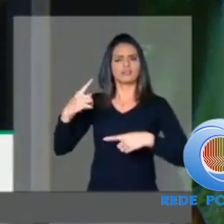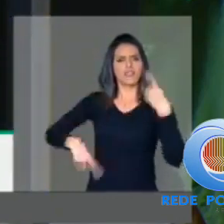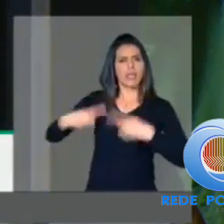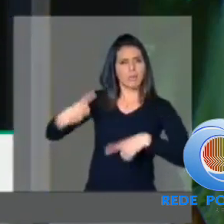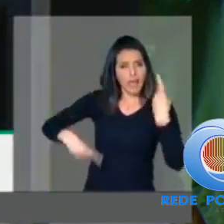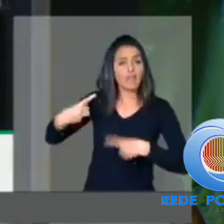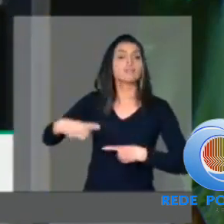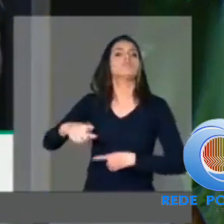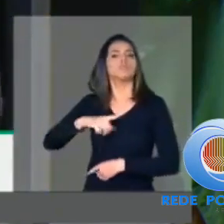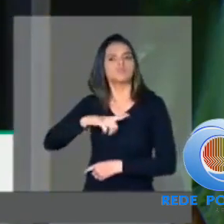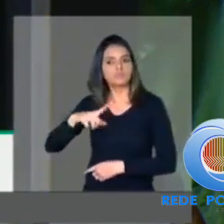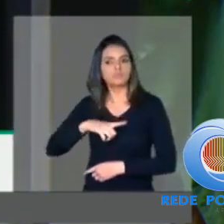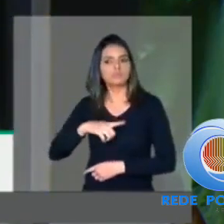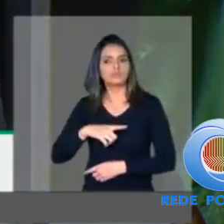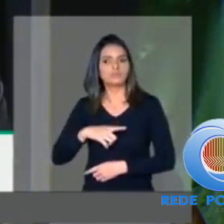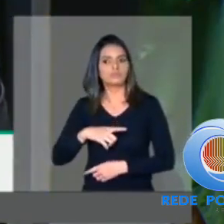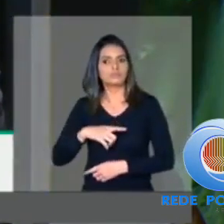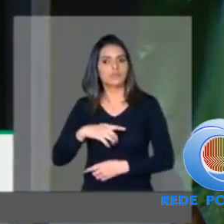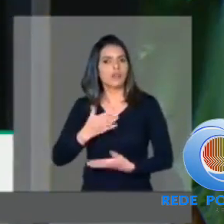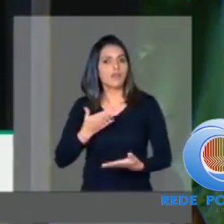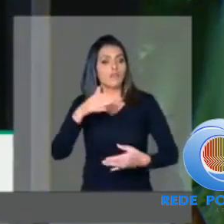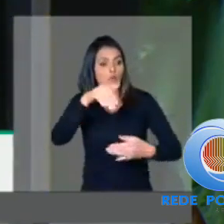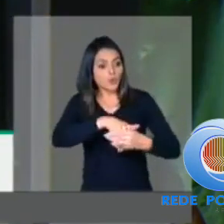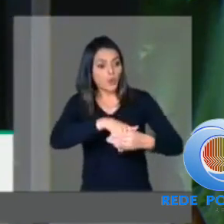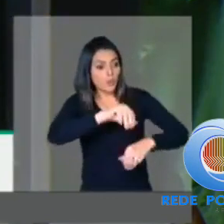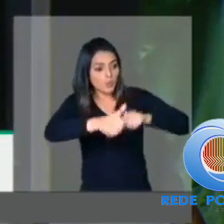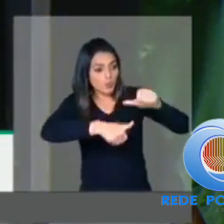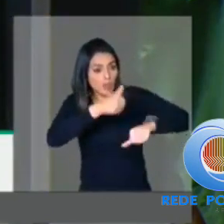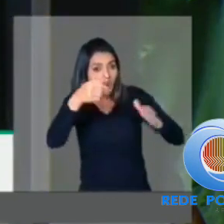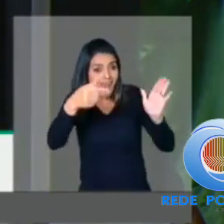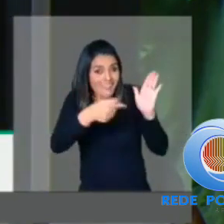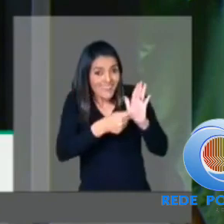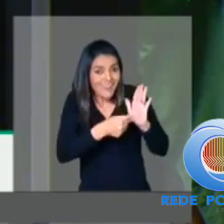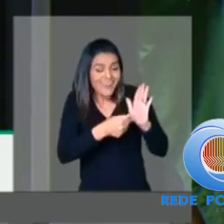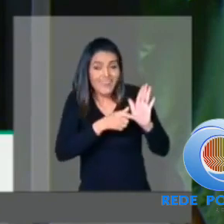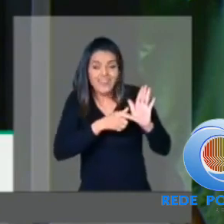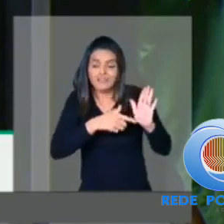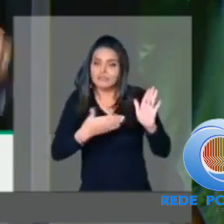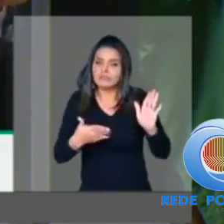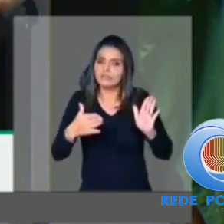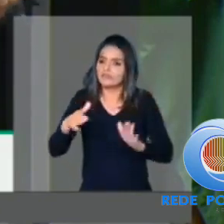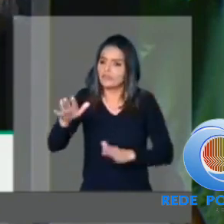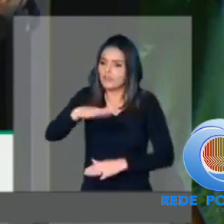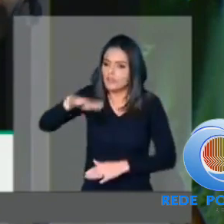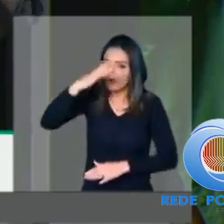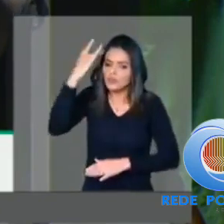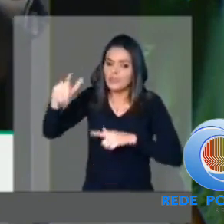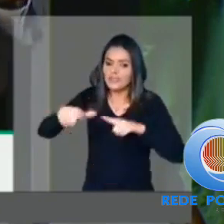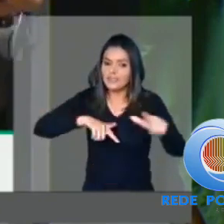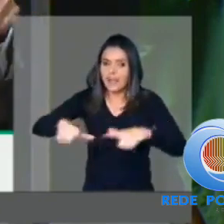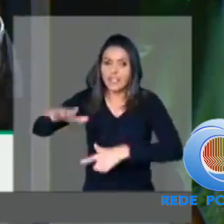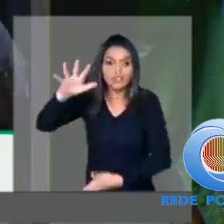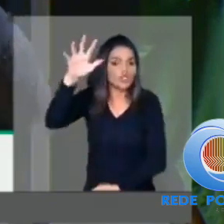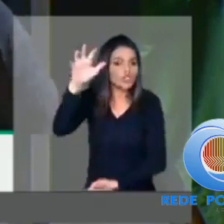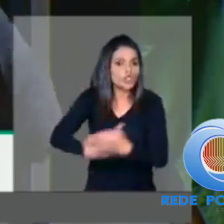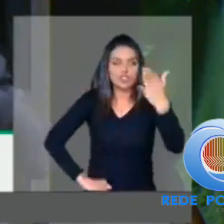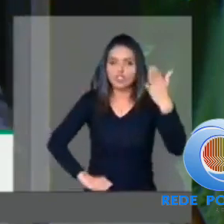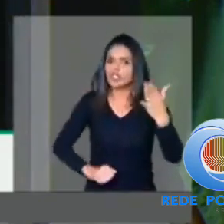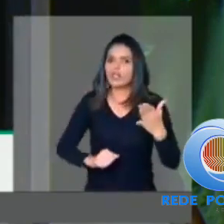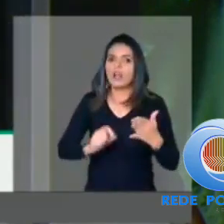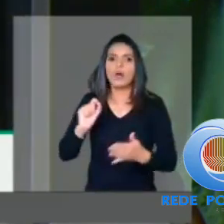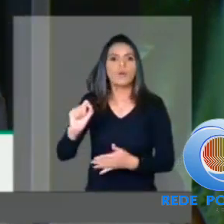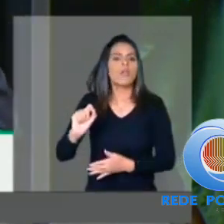governo, votar uma mudança dessa, que tira dos trabalhadores brasileiros, de contrabando,